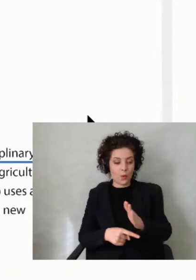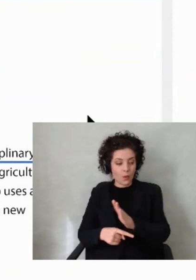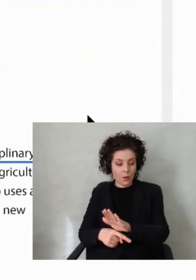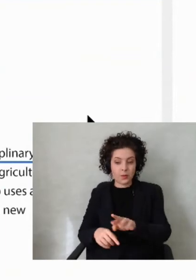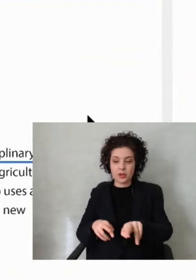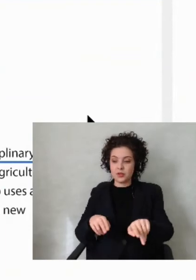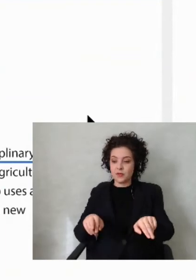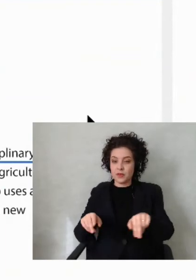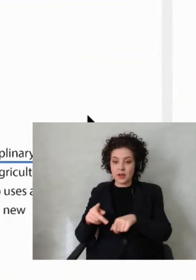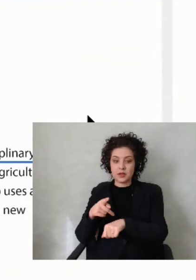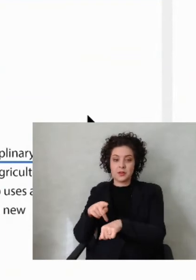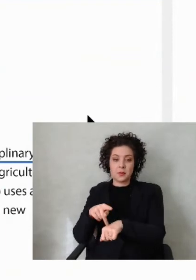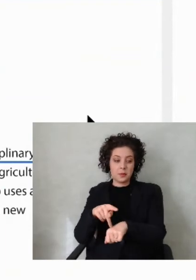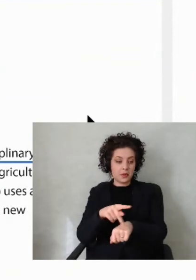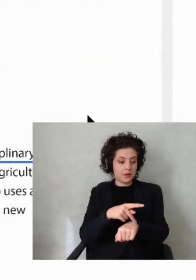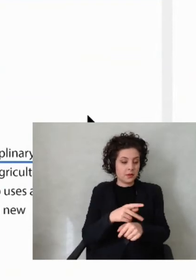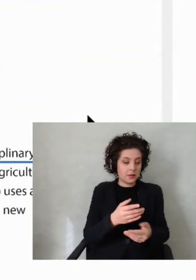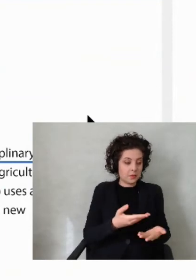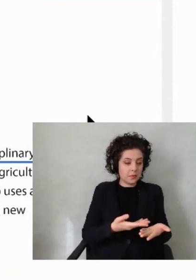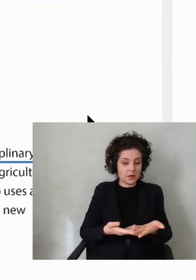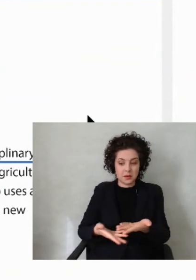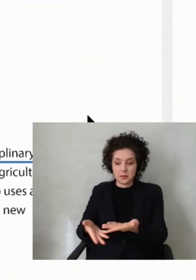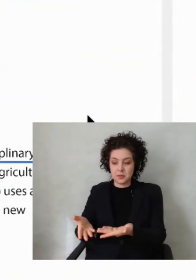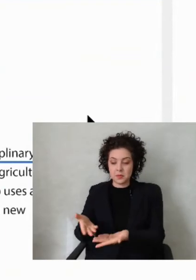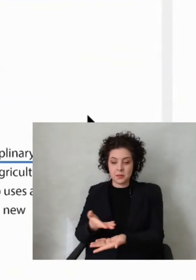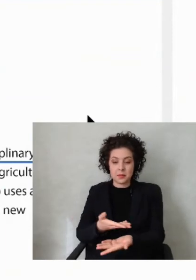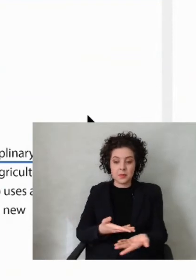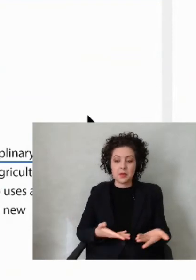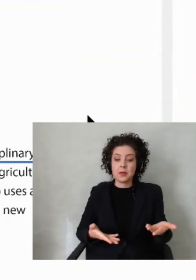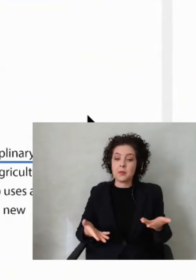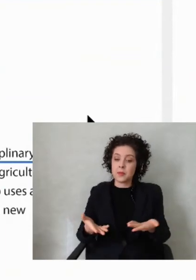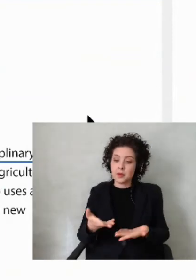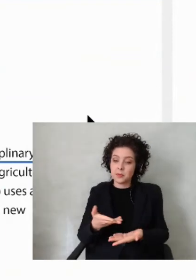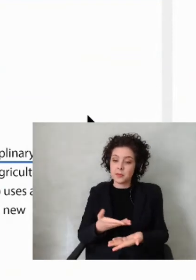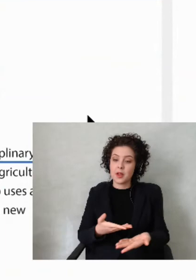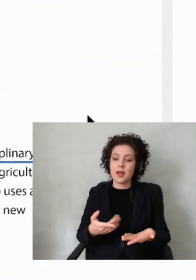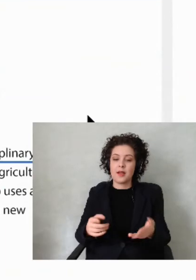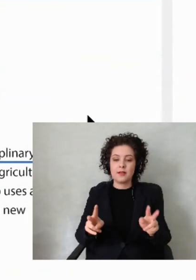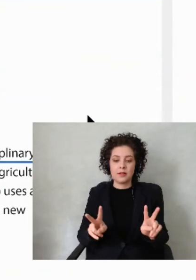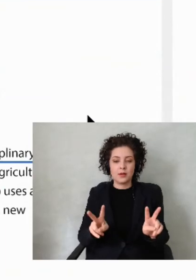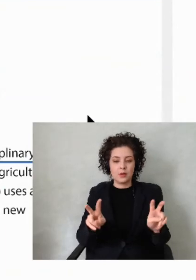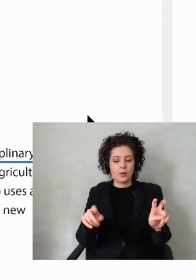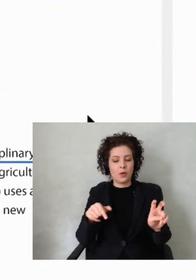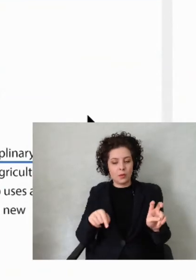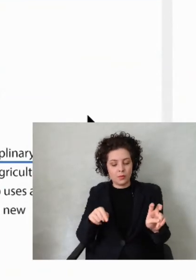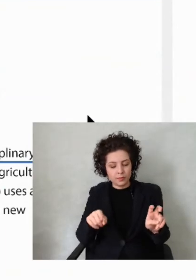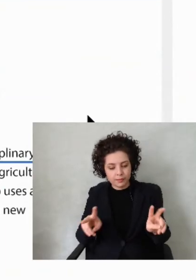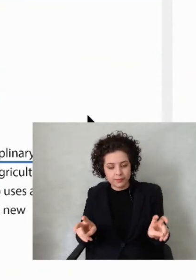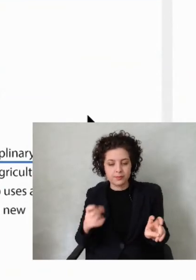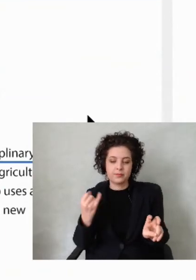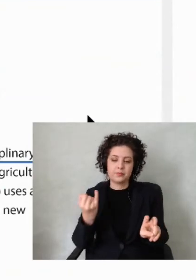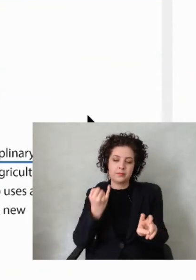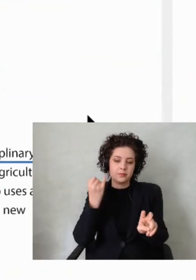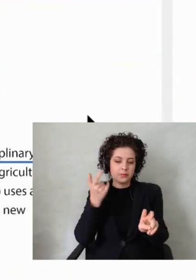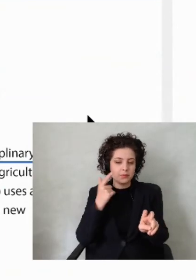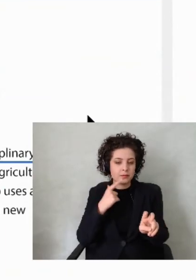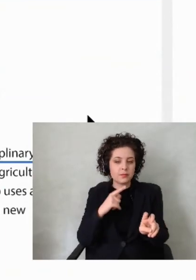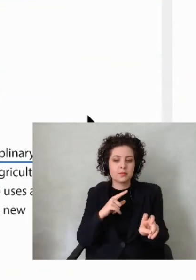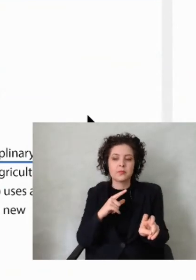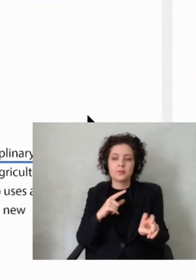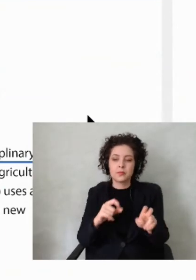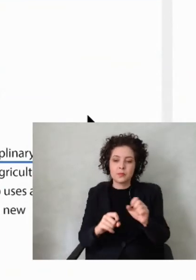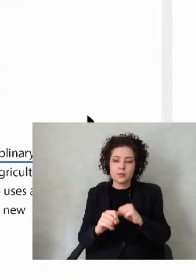entre diferentes setores, tem sido a pauta para que a gente possa ter um mínimo de sucesso